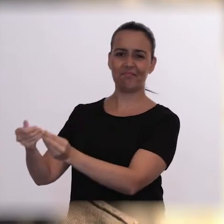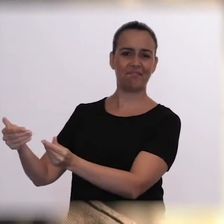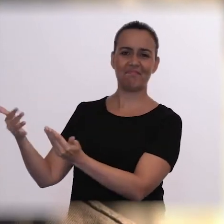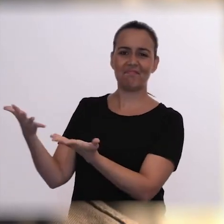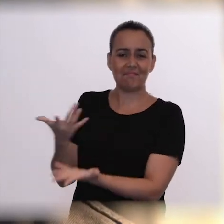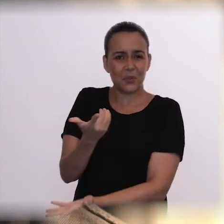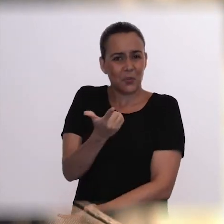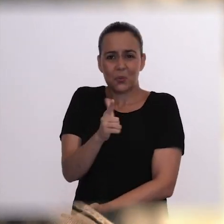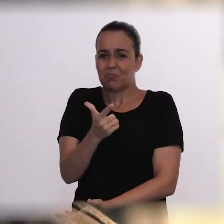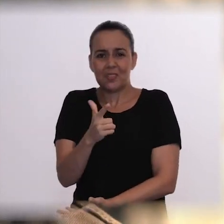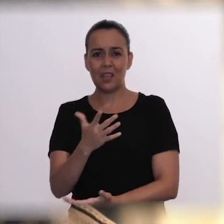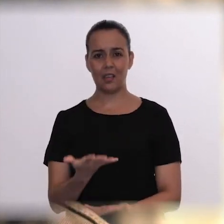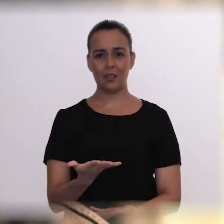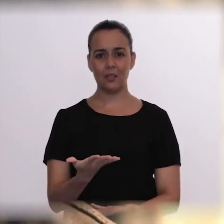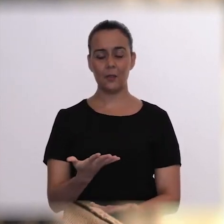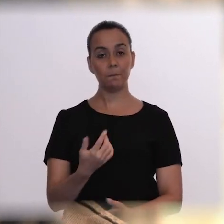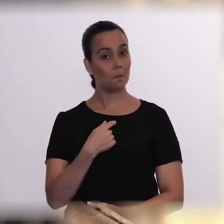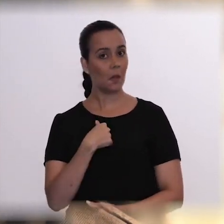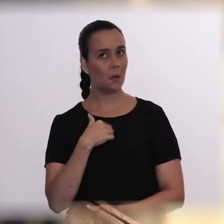Ali por volta dos